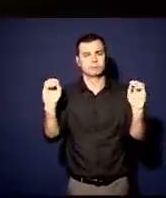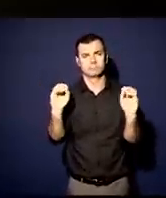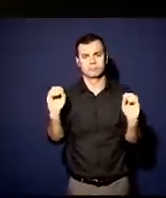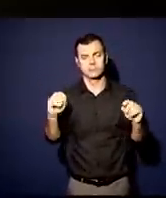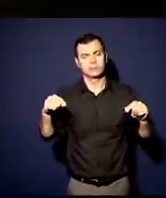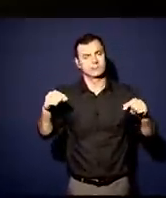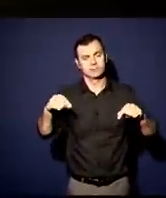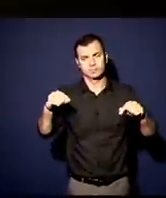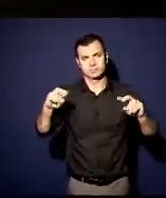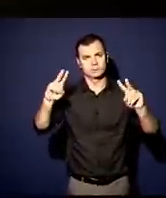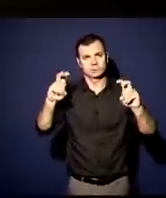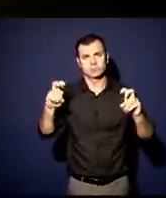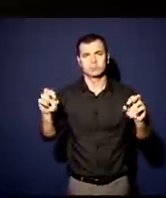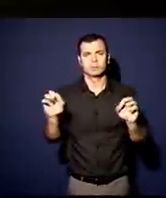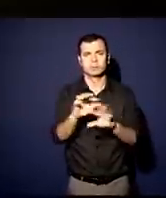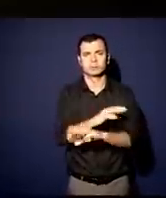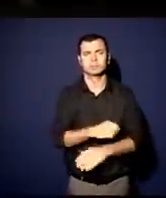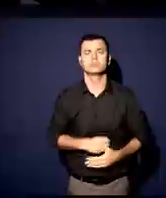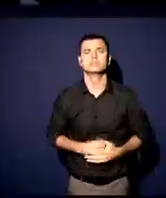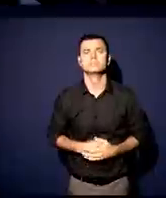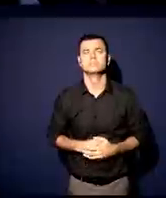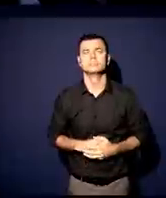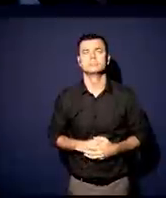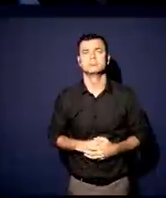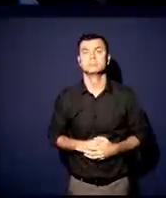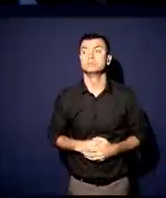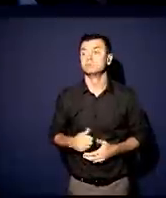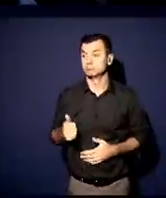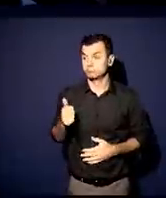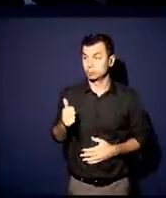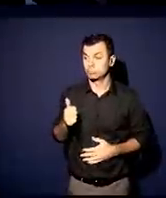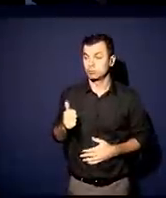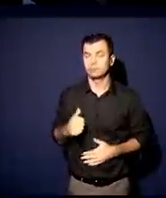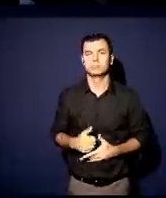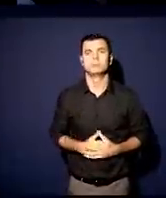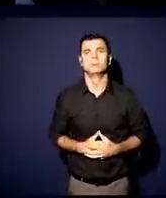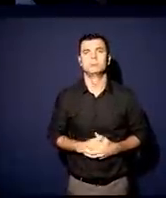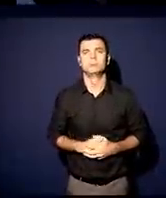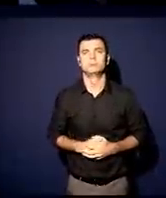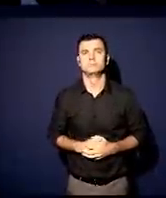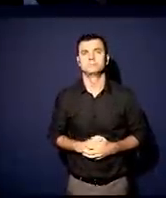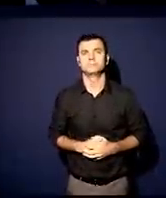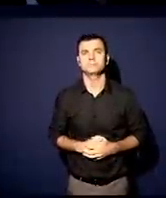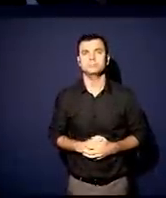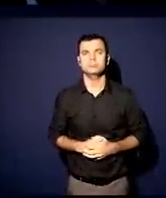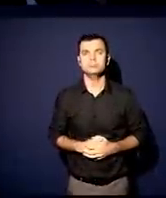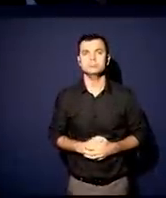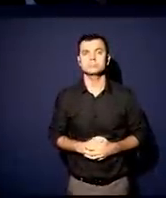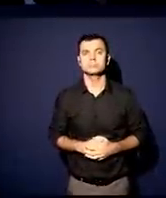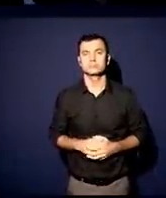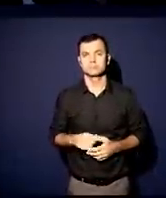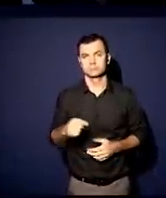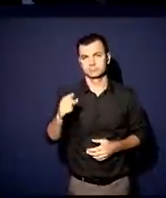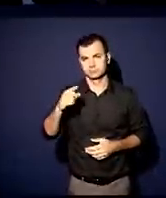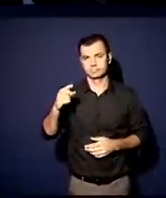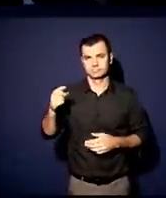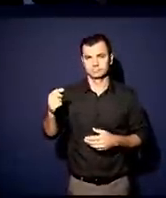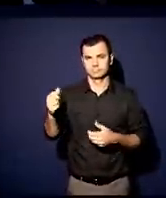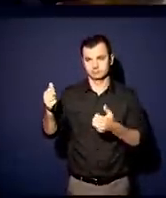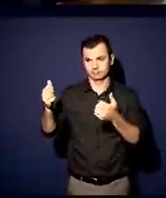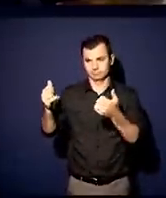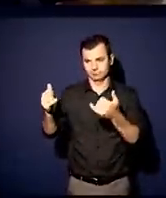o assunto é esgotado. Muito bom. Eu enfatizaria o seu comentário, André, de que, nesse